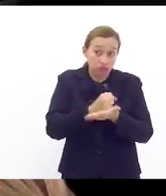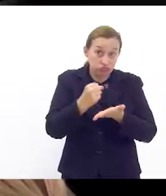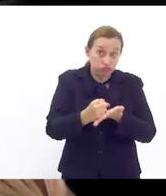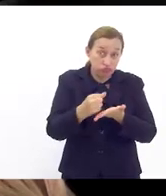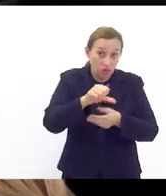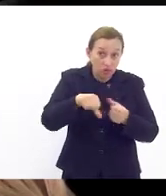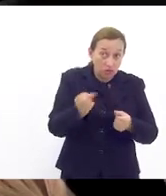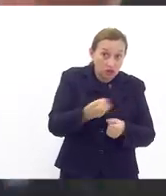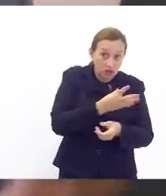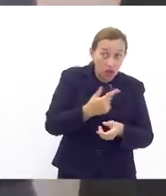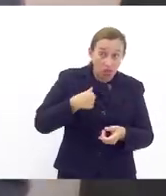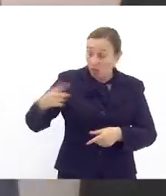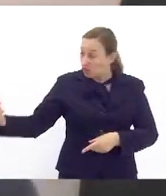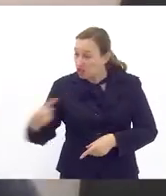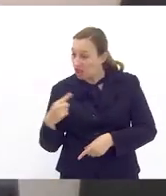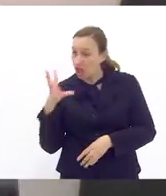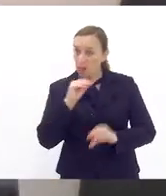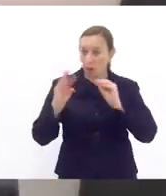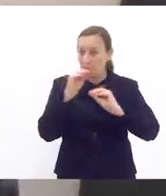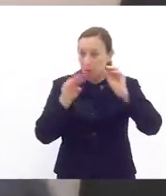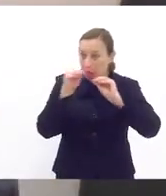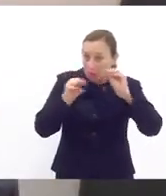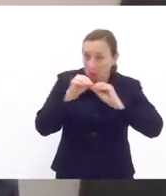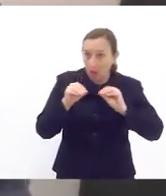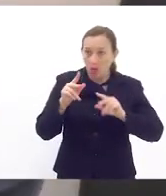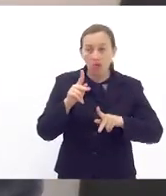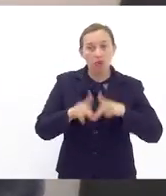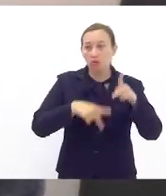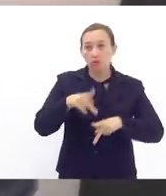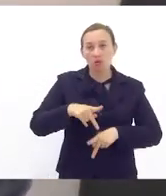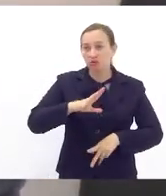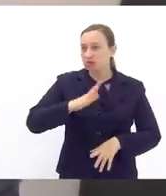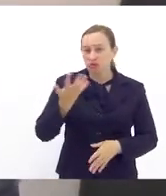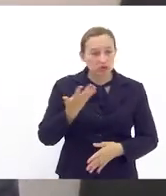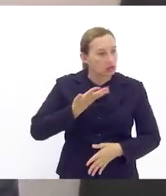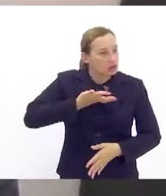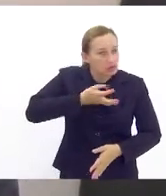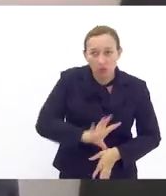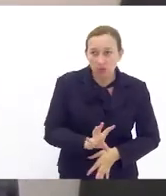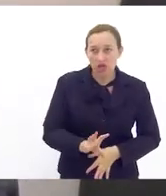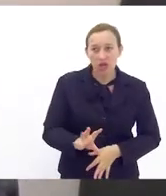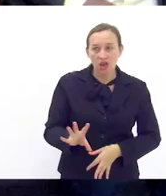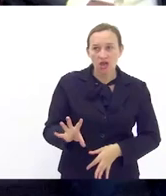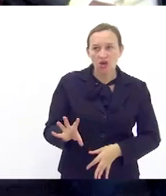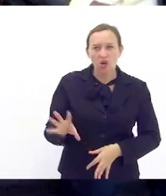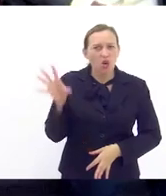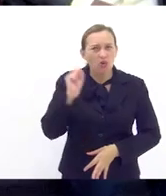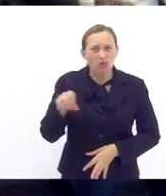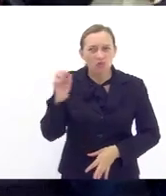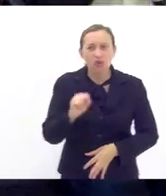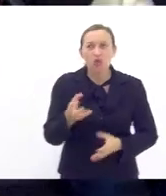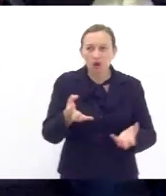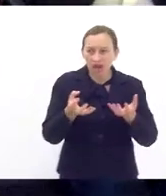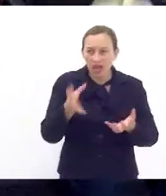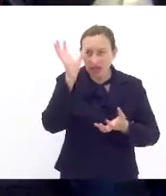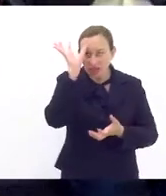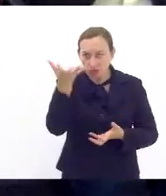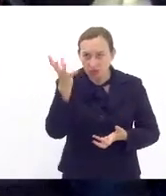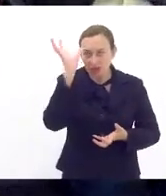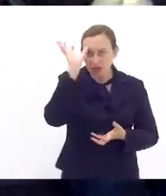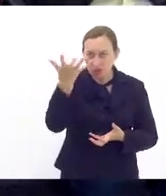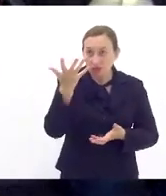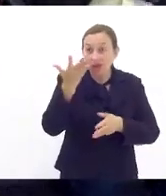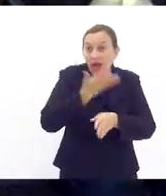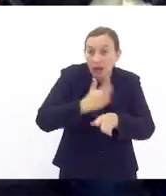vir para cá de blá blá blá de historinha o povo não aguenta isso não o povo não quer isso não o povo quer solução e a solução